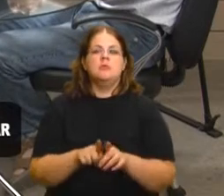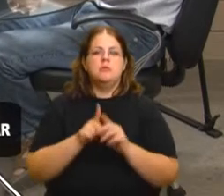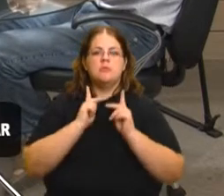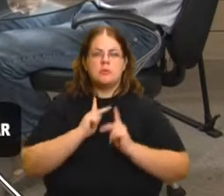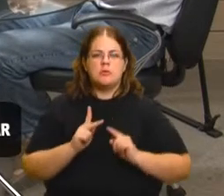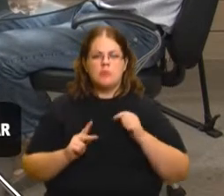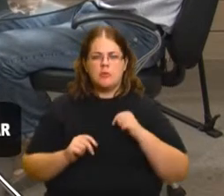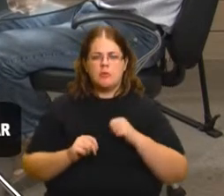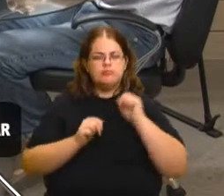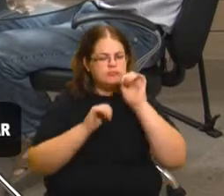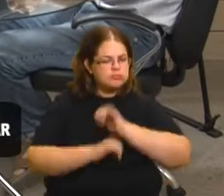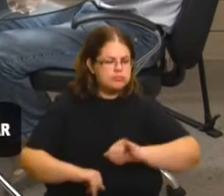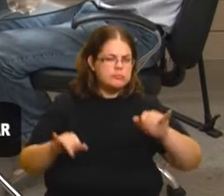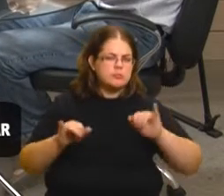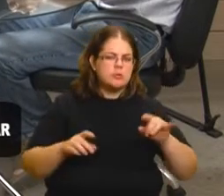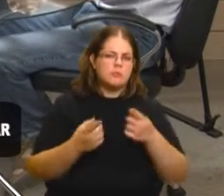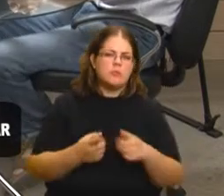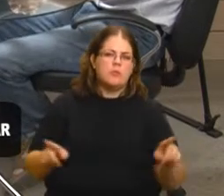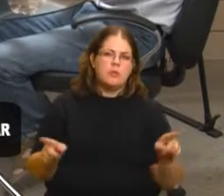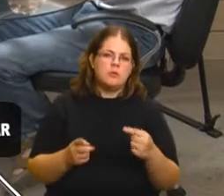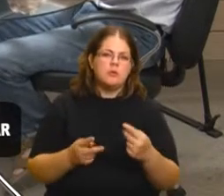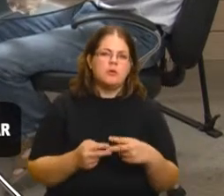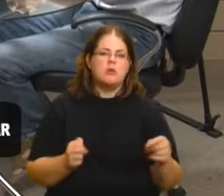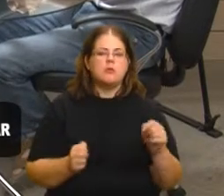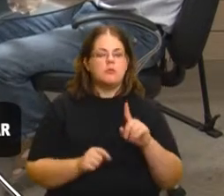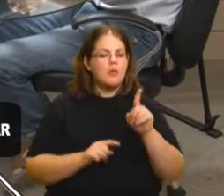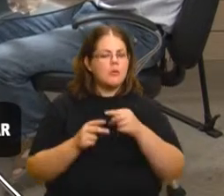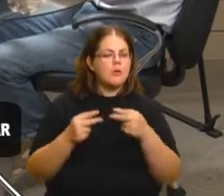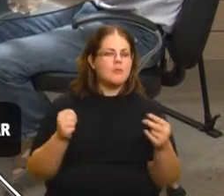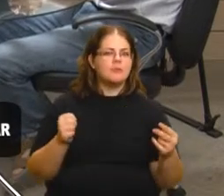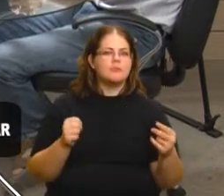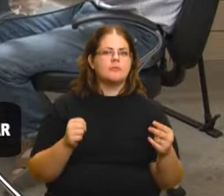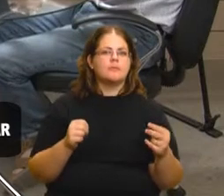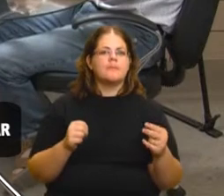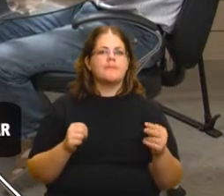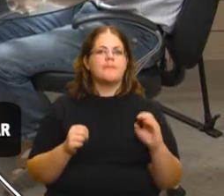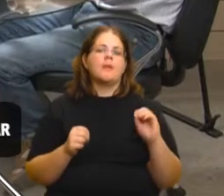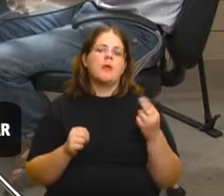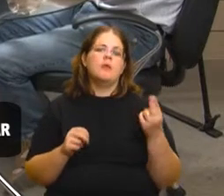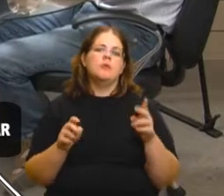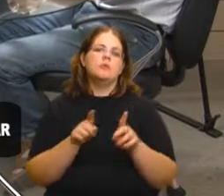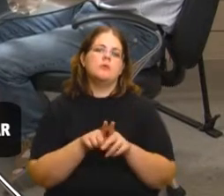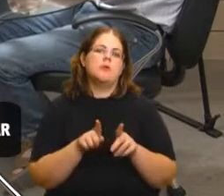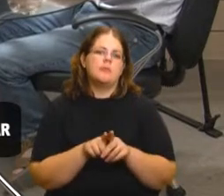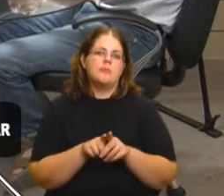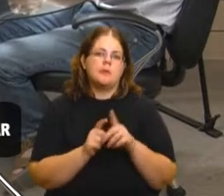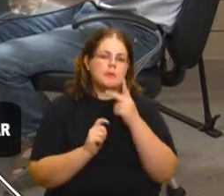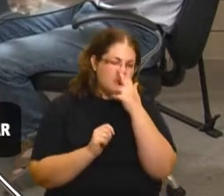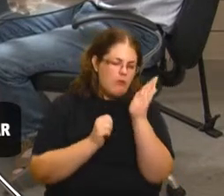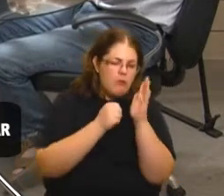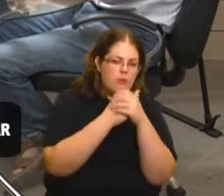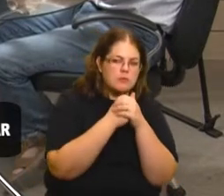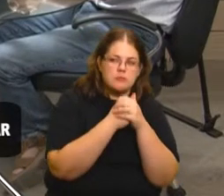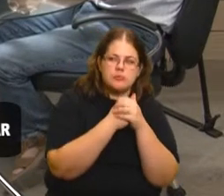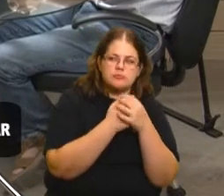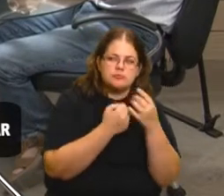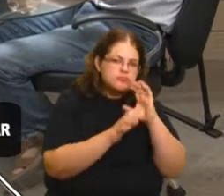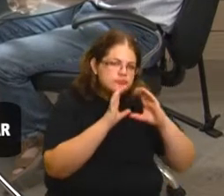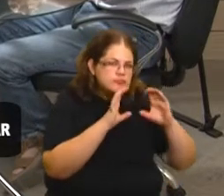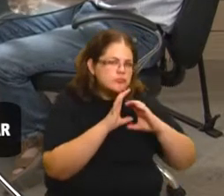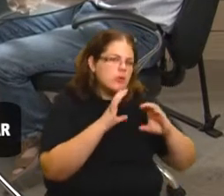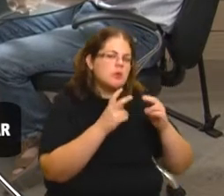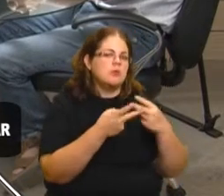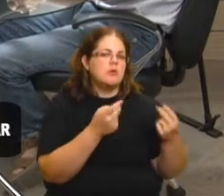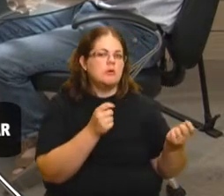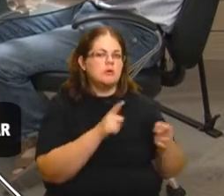de ditadura militar, já naquela reabertura do país, que se tomou conhecimento de algumas músicas ou eram praticamente de forma clandestina ou não, como é que funcionava? Porque